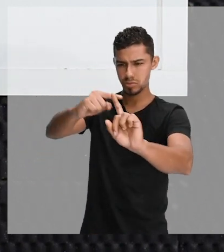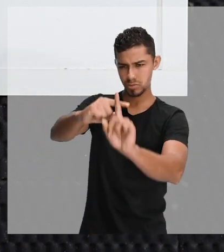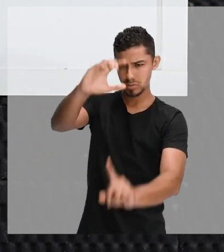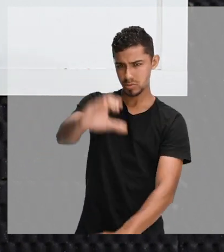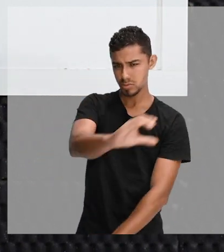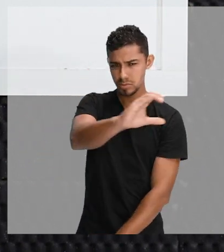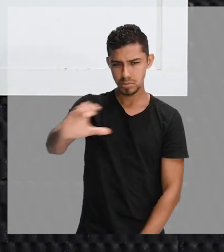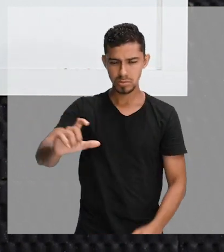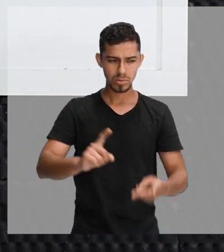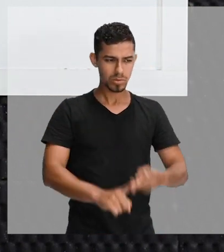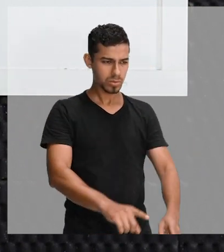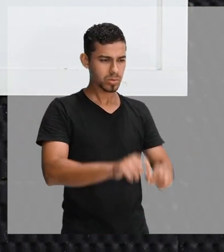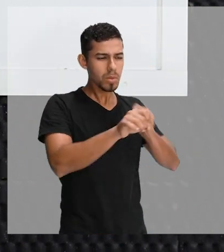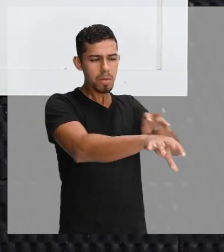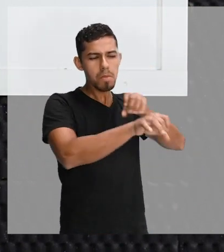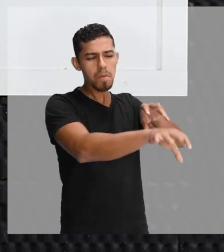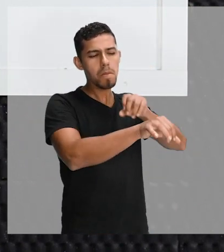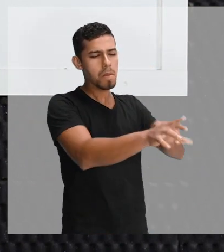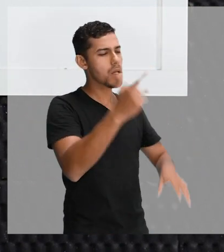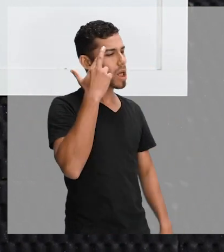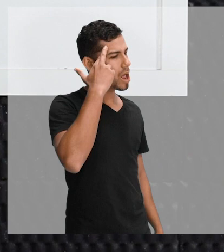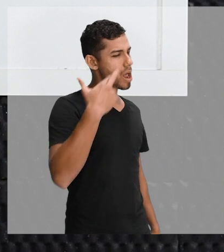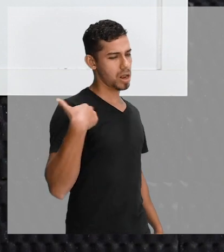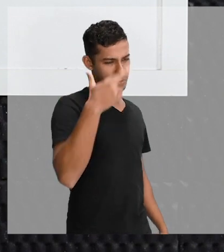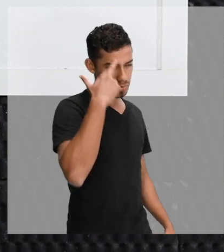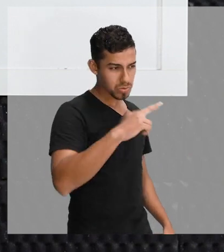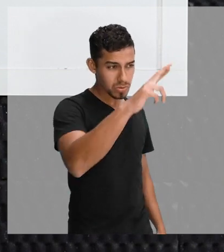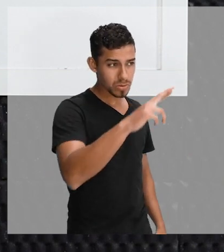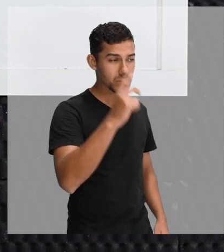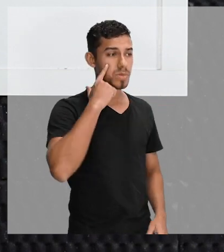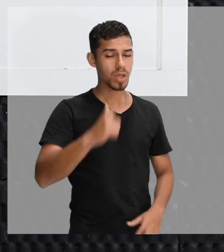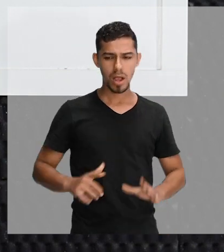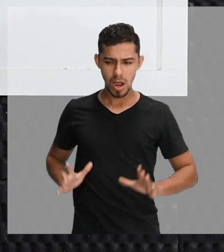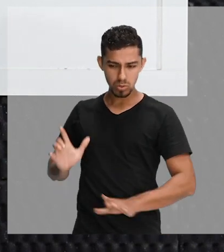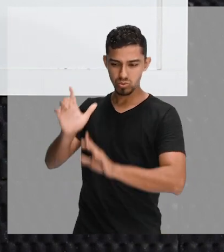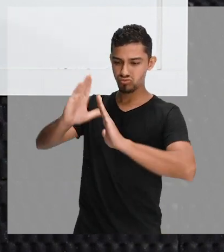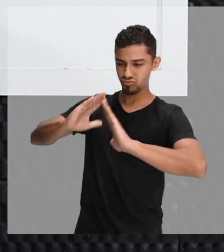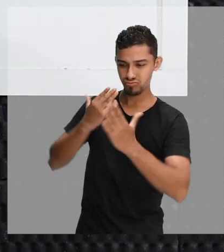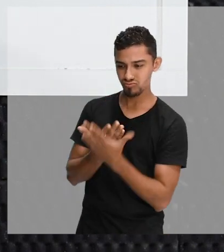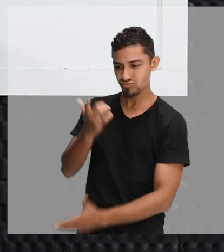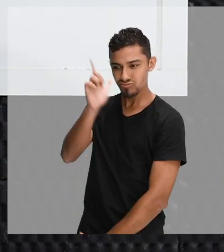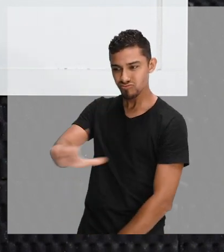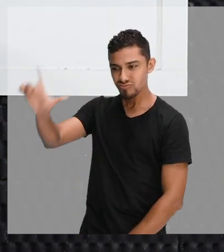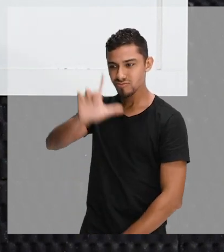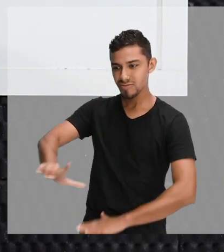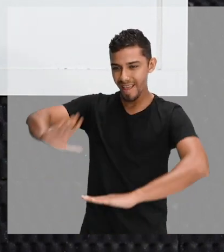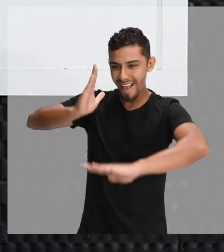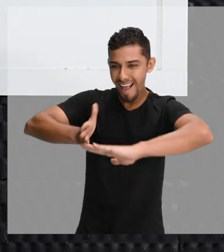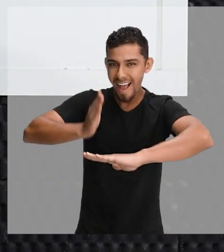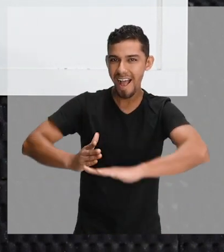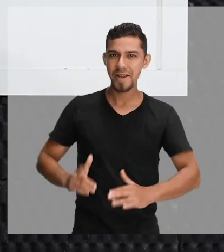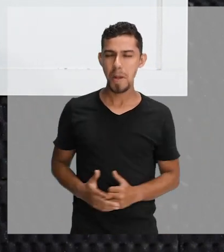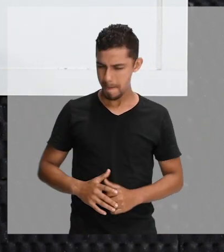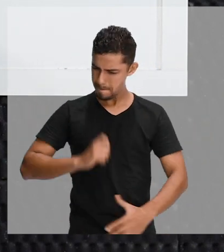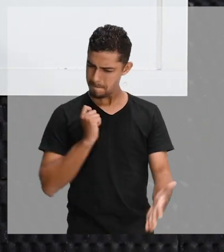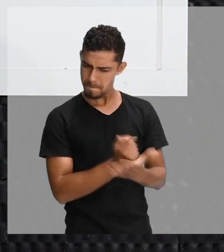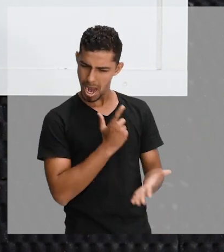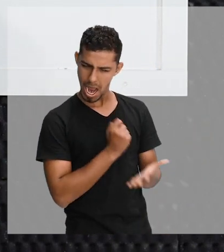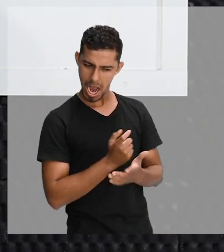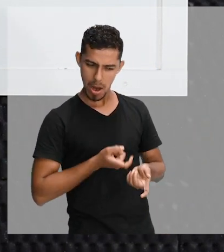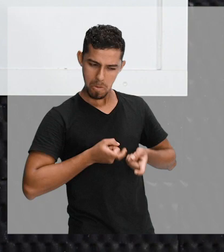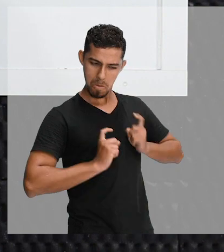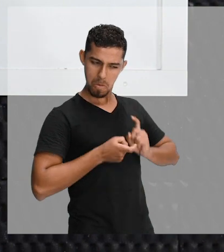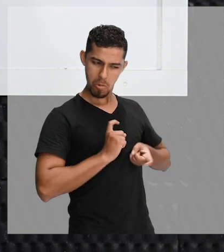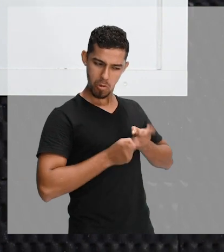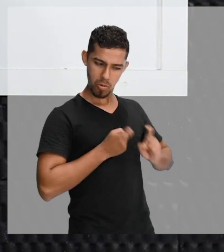o saber produzido dentro da escolástica na filosofia medieval, você vai ver que ele ainda paga muito tributo a esses elementos que